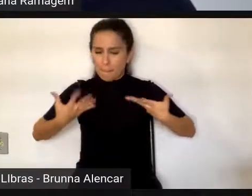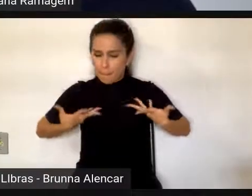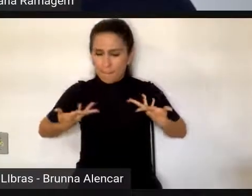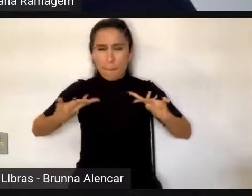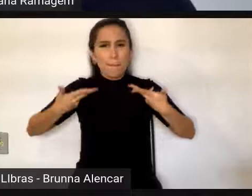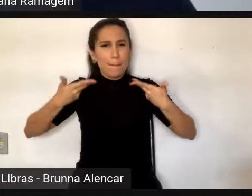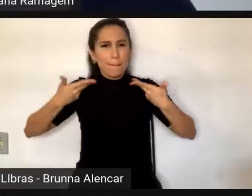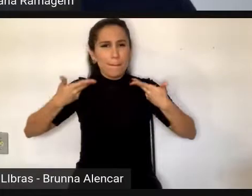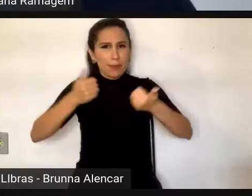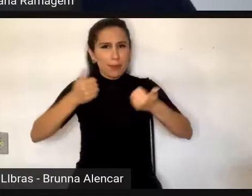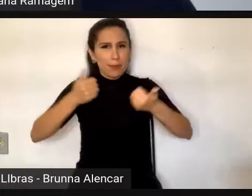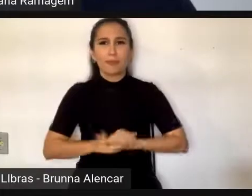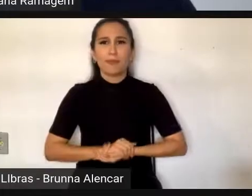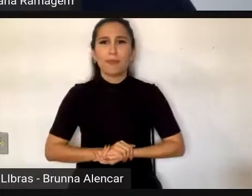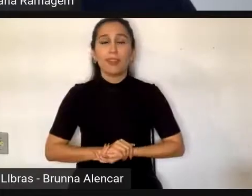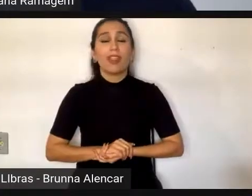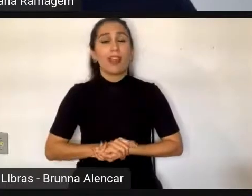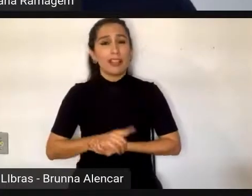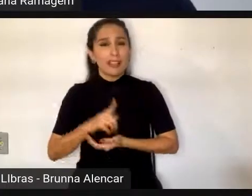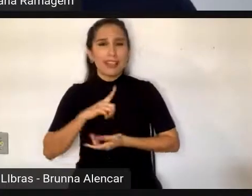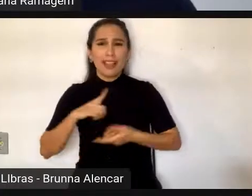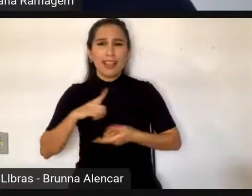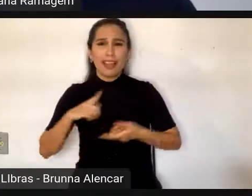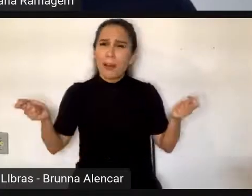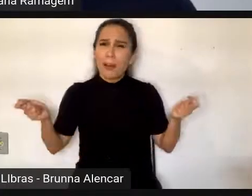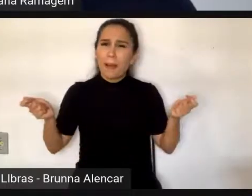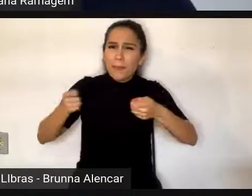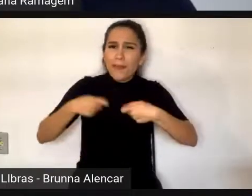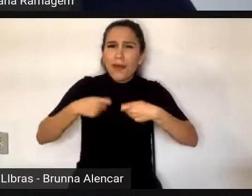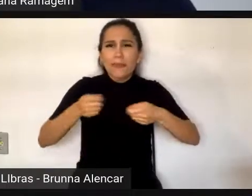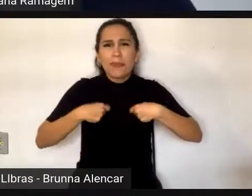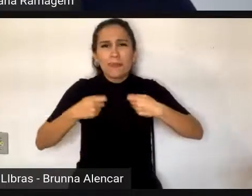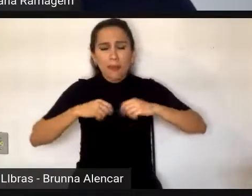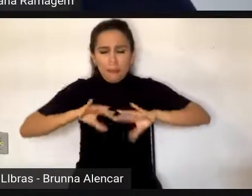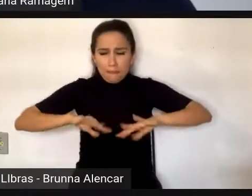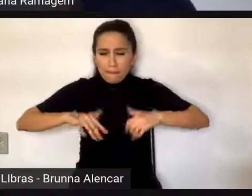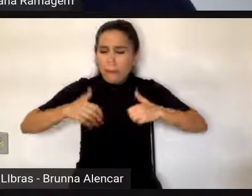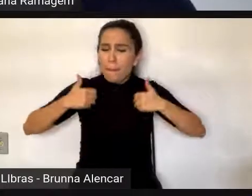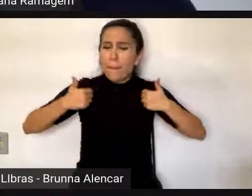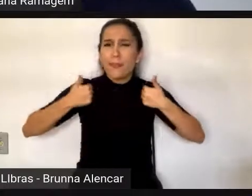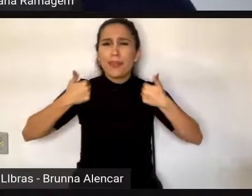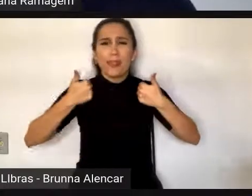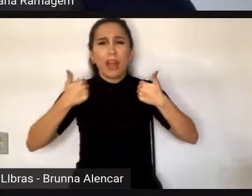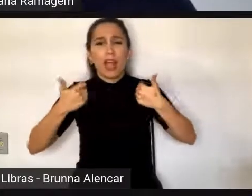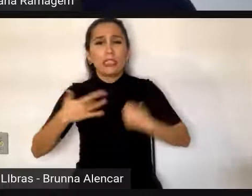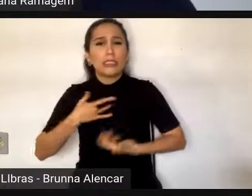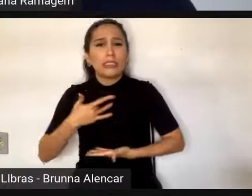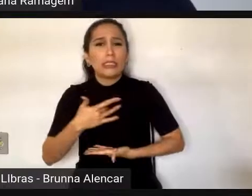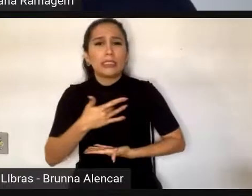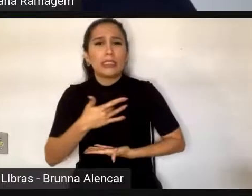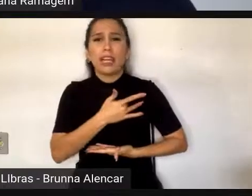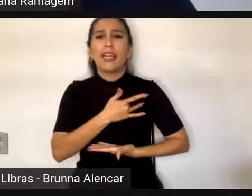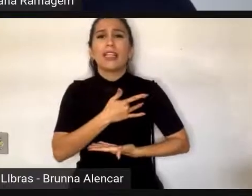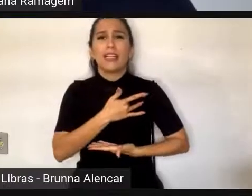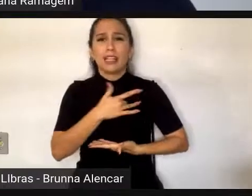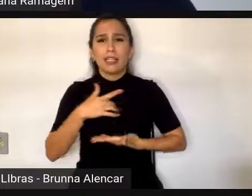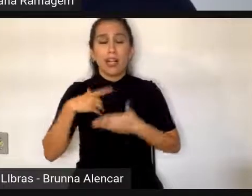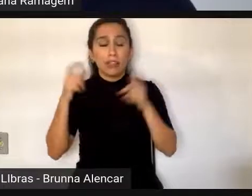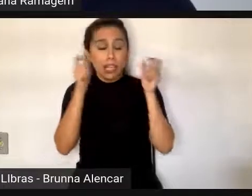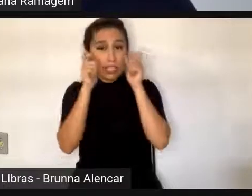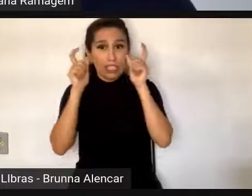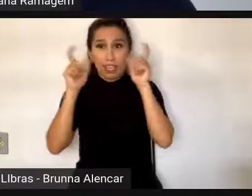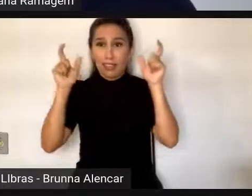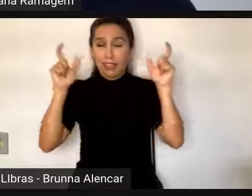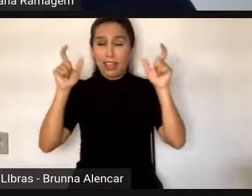trabalho, sendo capaz de se autogerir, sendo capaz de estar bem consigo mesmo.